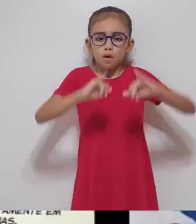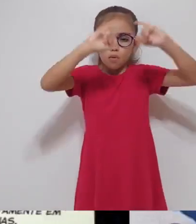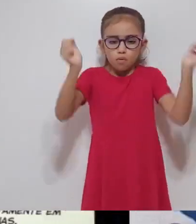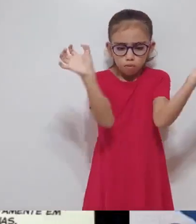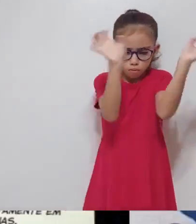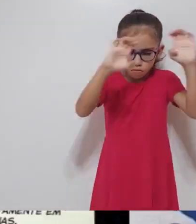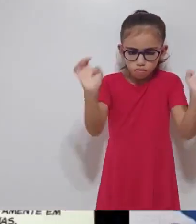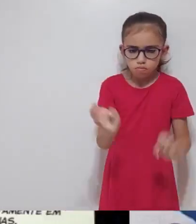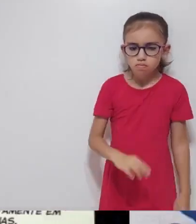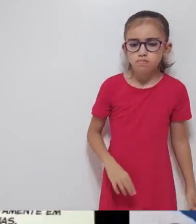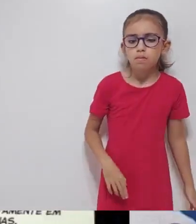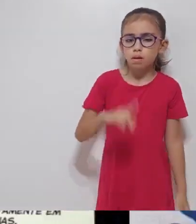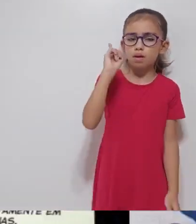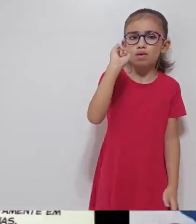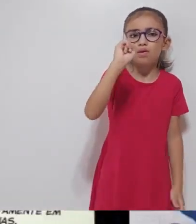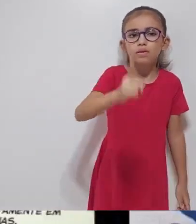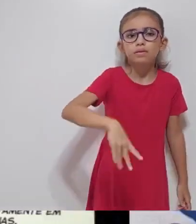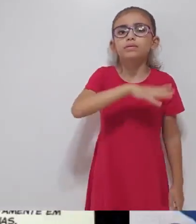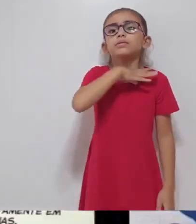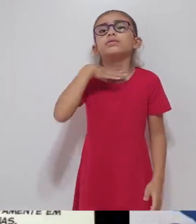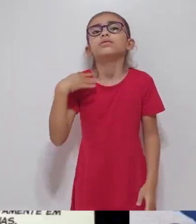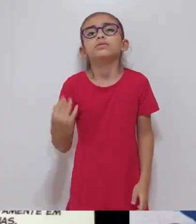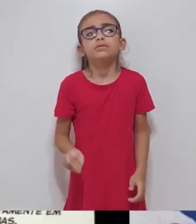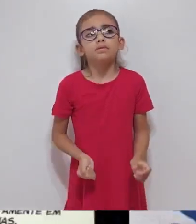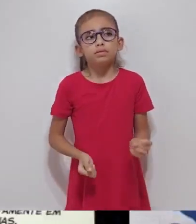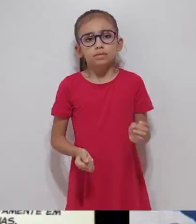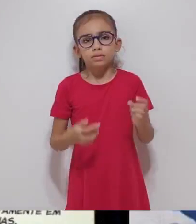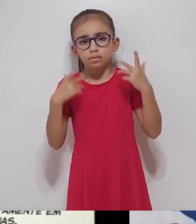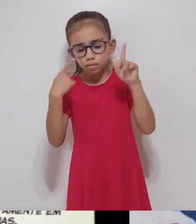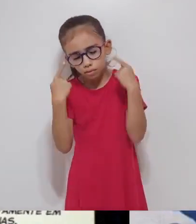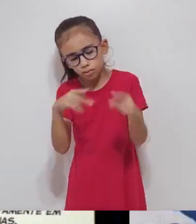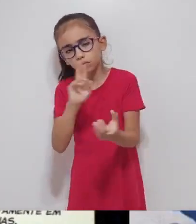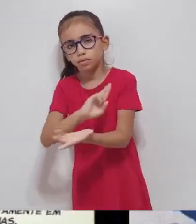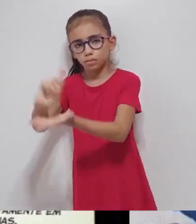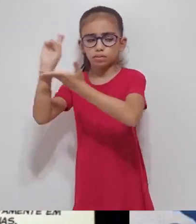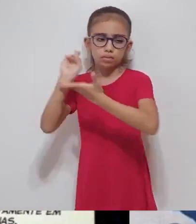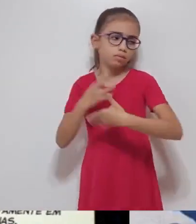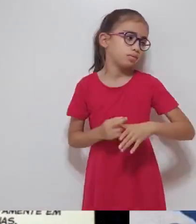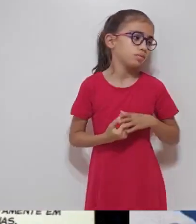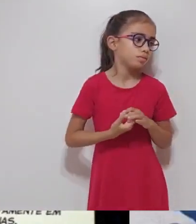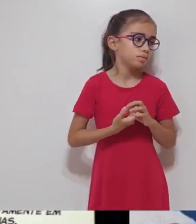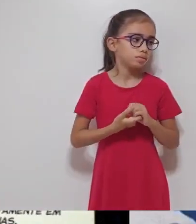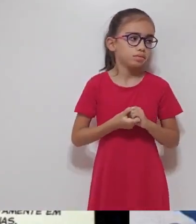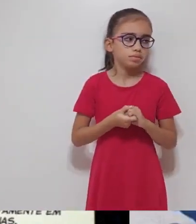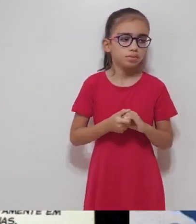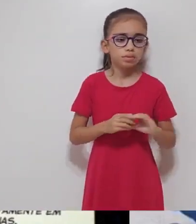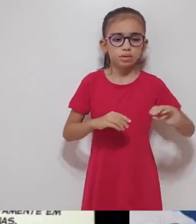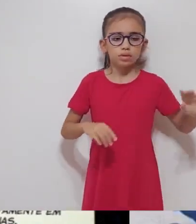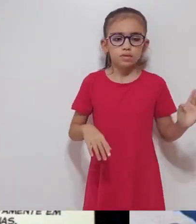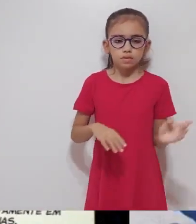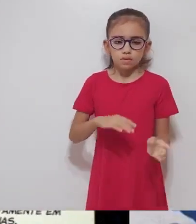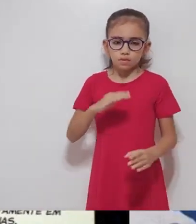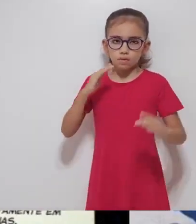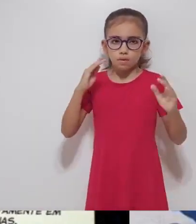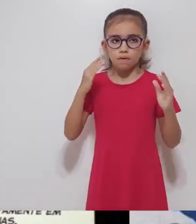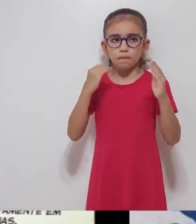matar os profetas do Senhor. Porém, o Senhor sempre levanta alguém para